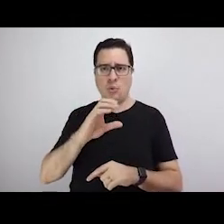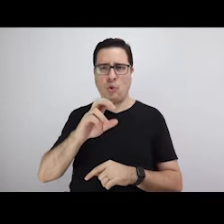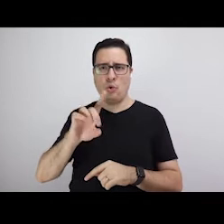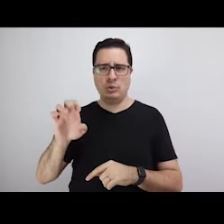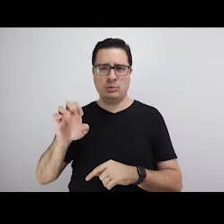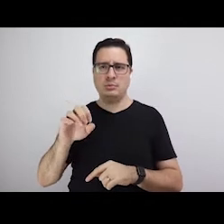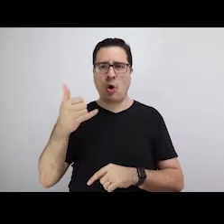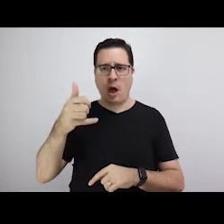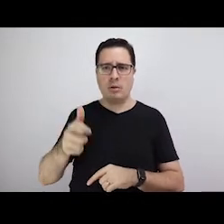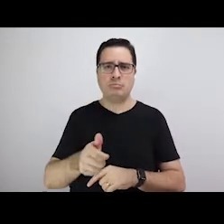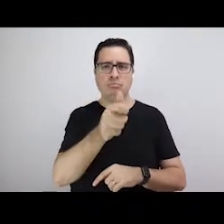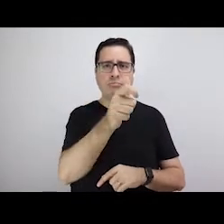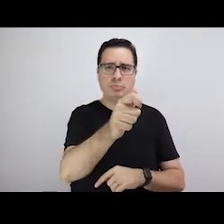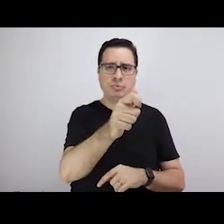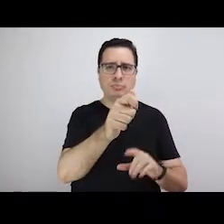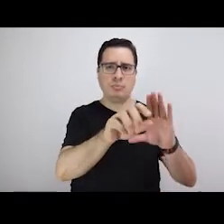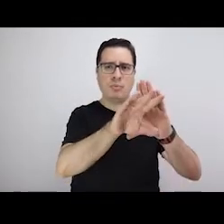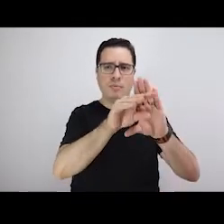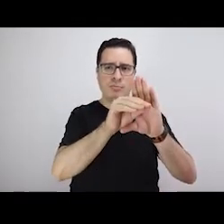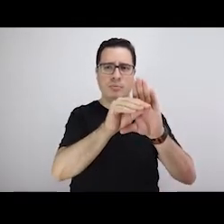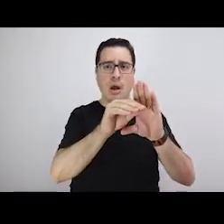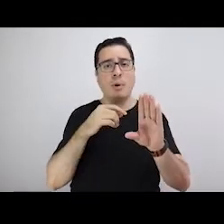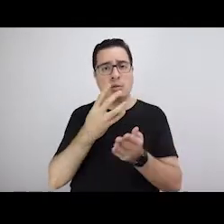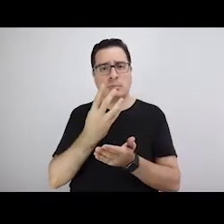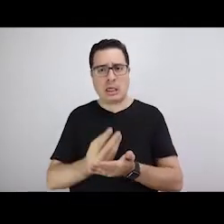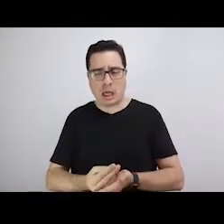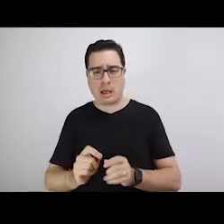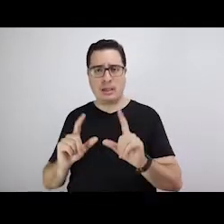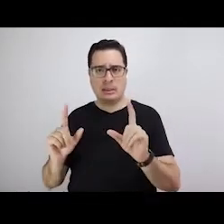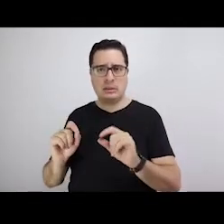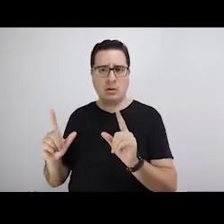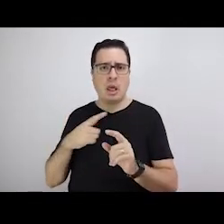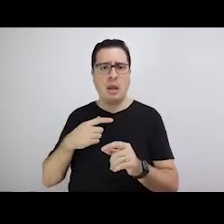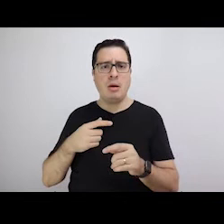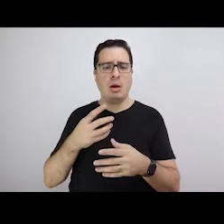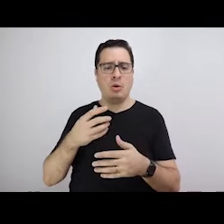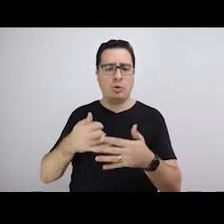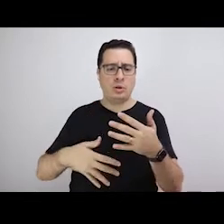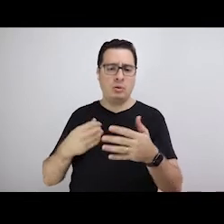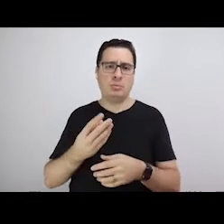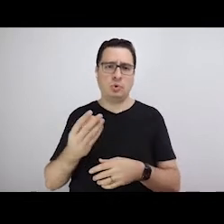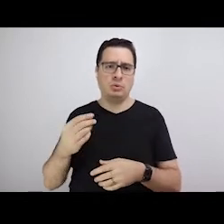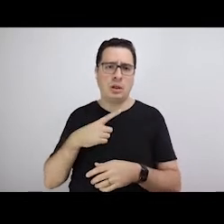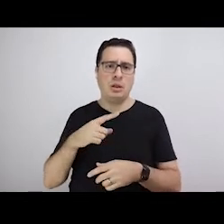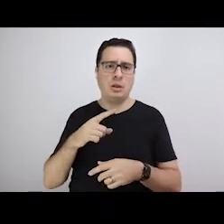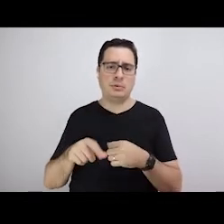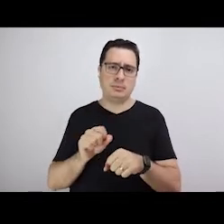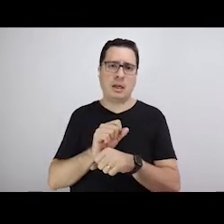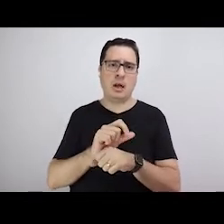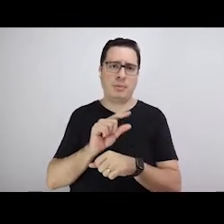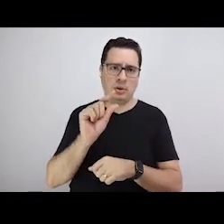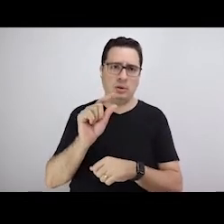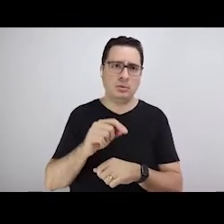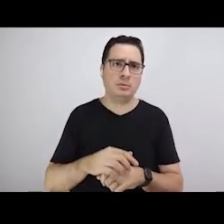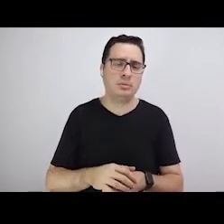seu celular que já vai abaixar aí no seu aparelho. Vocês poderem acompanhar com a gente, tem bastante conteúdo lá. A gente vai deixar uns segundinhos.